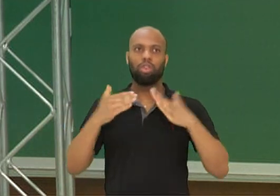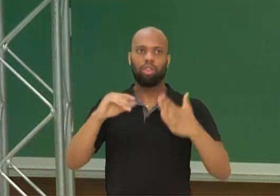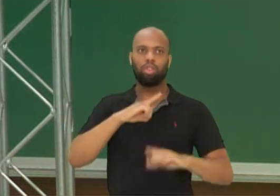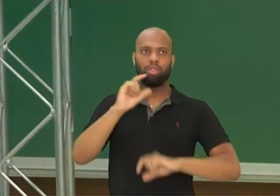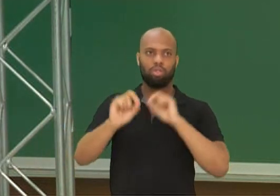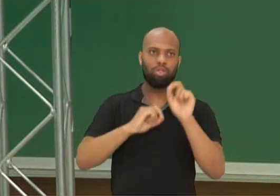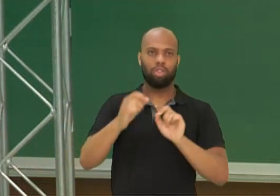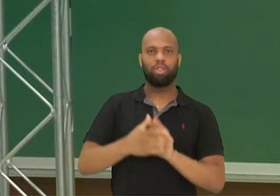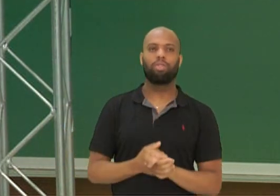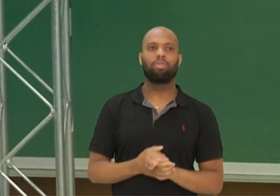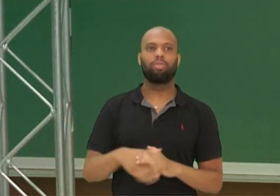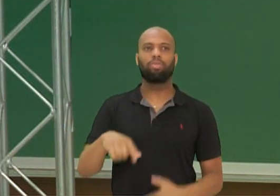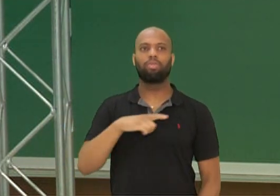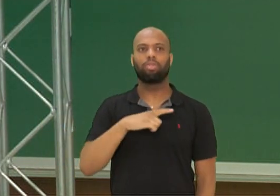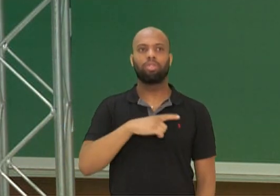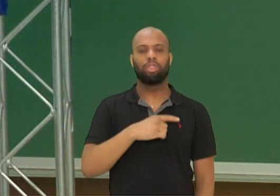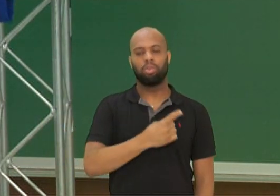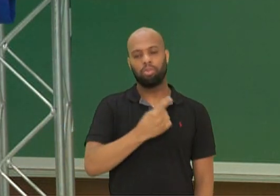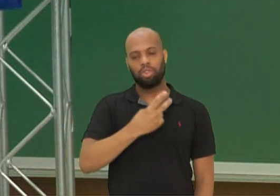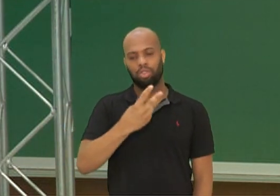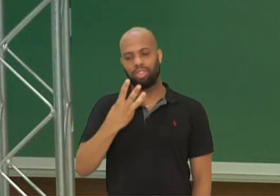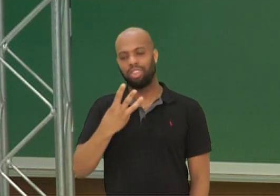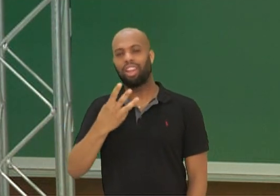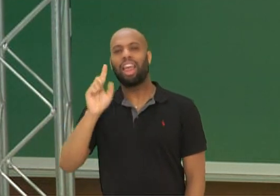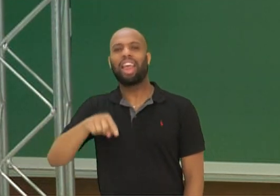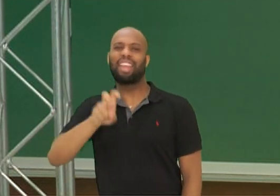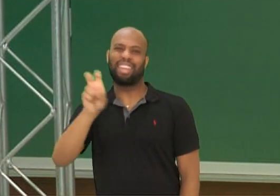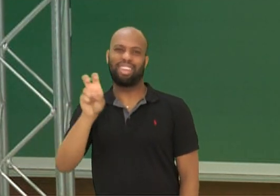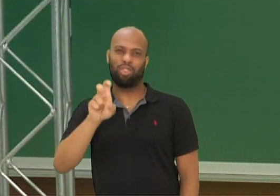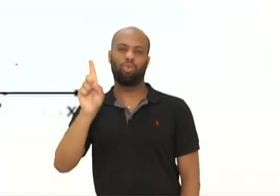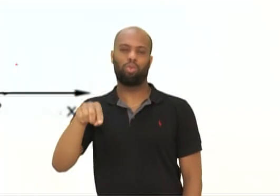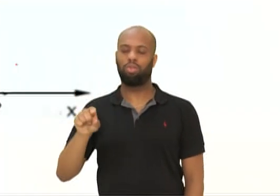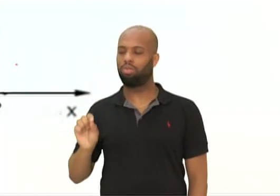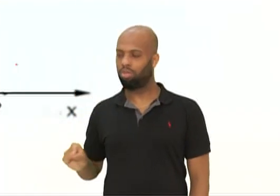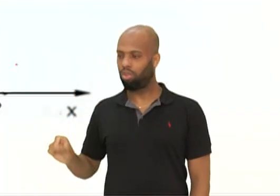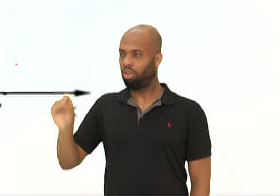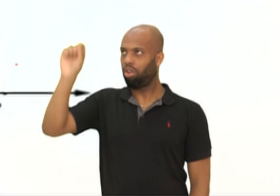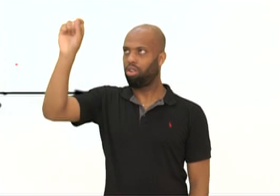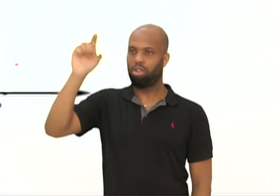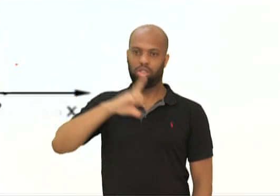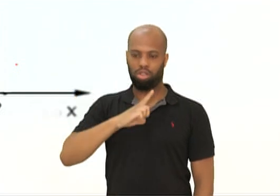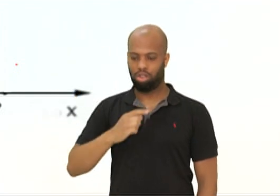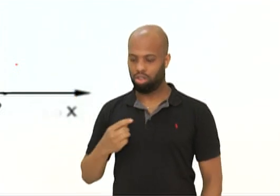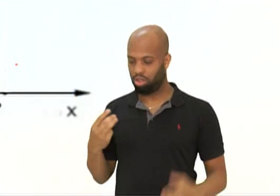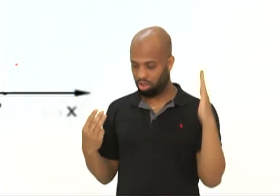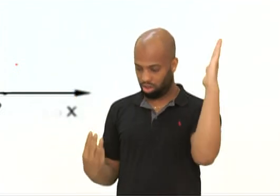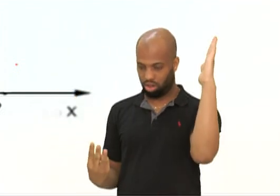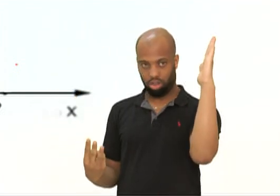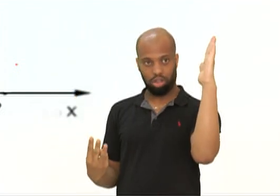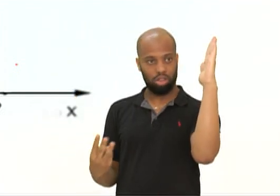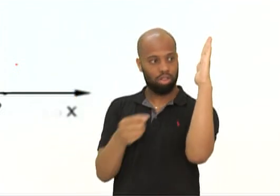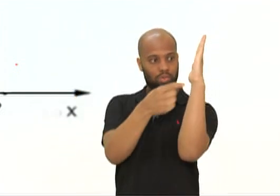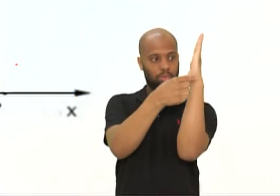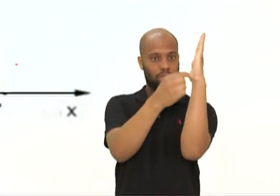seria um primeiro, segundo, terceiro, quarto, um quinto ponto aqui, ó, em 3 e 8.